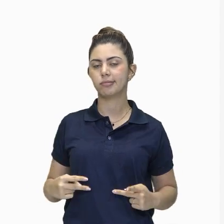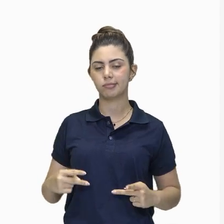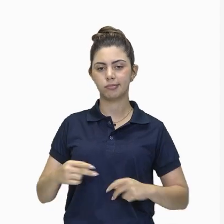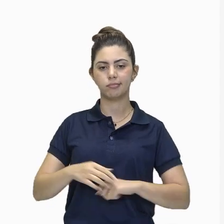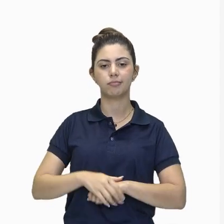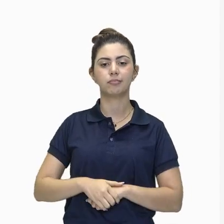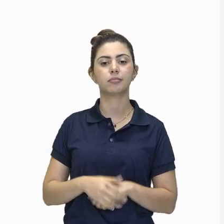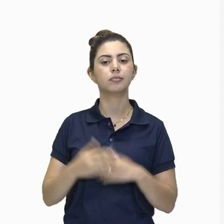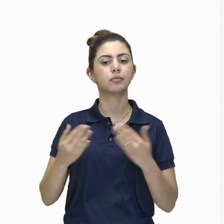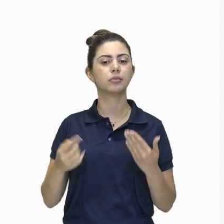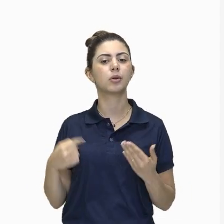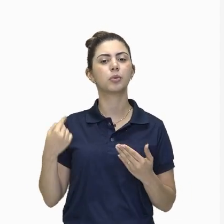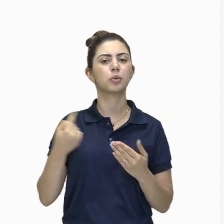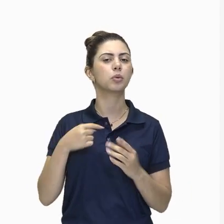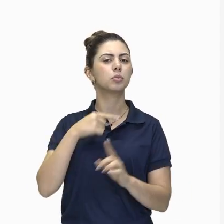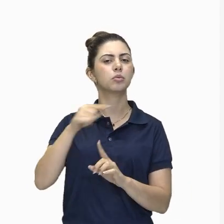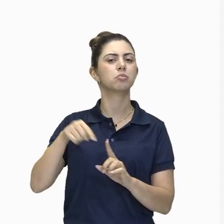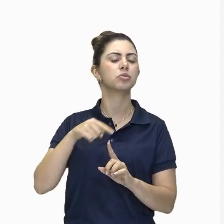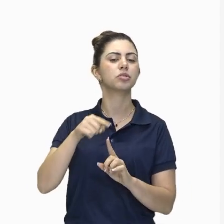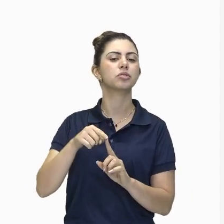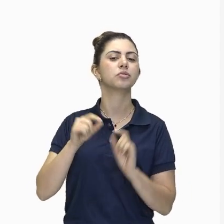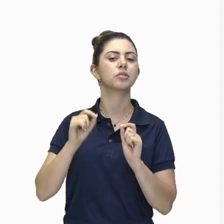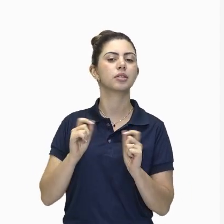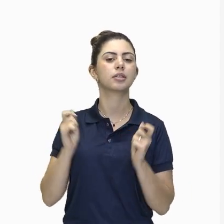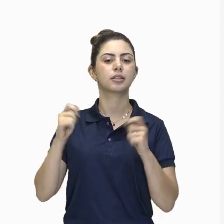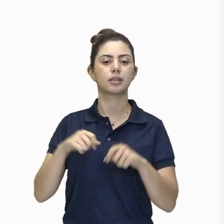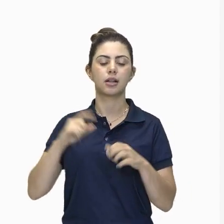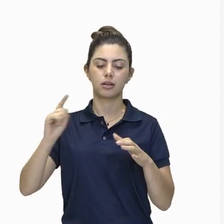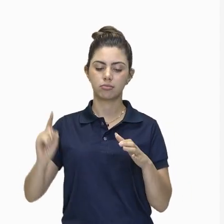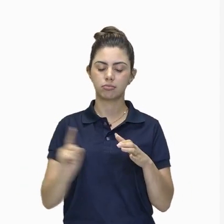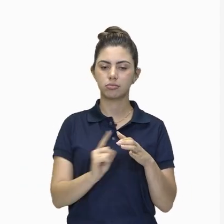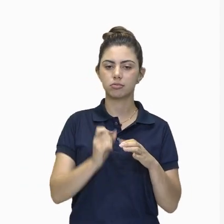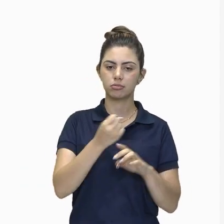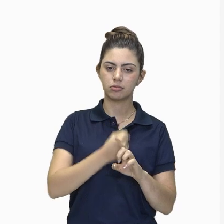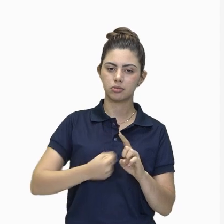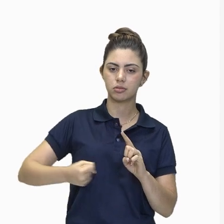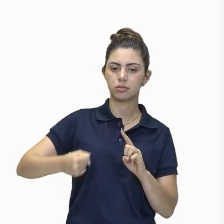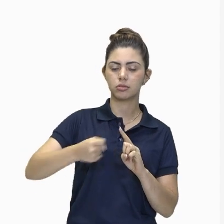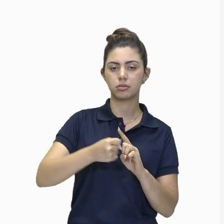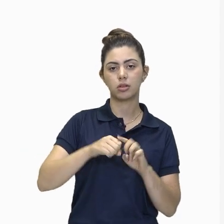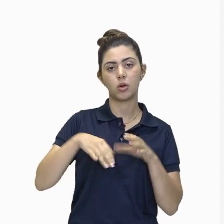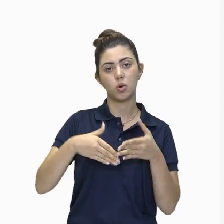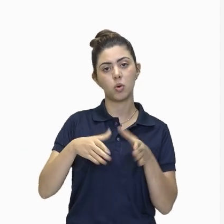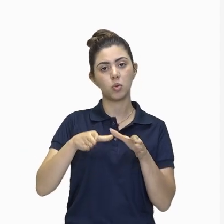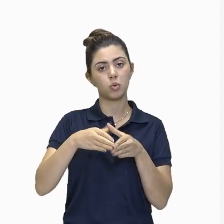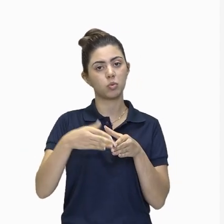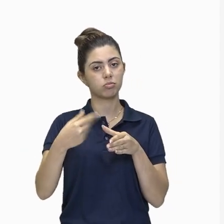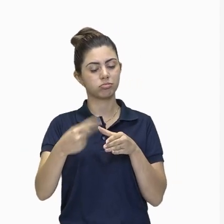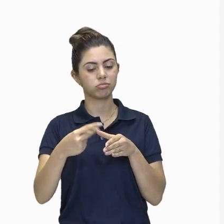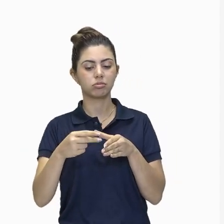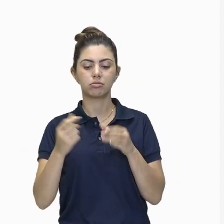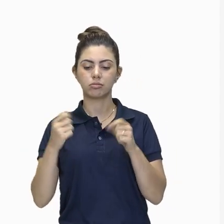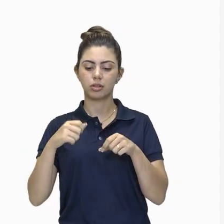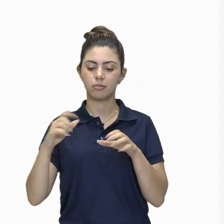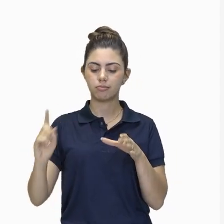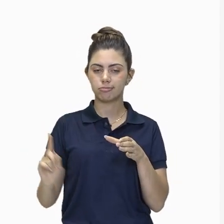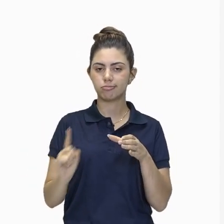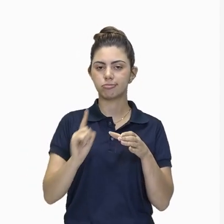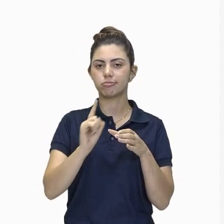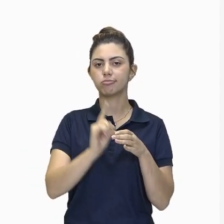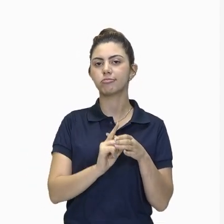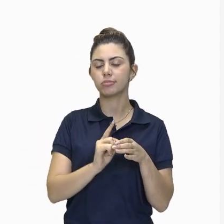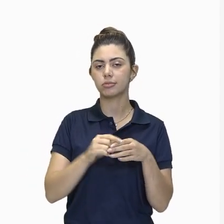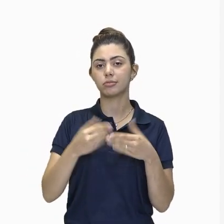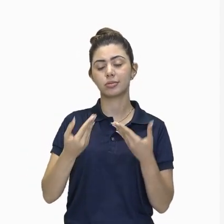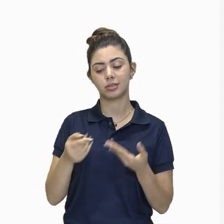humano, a fim de melhorar, se integrar na sociedade ou no seu próprio grupo. Sim,